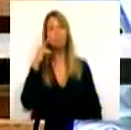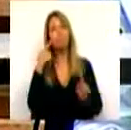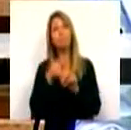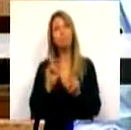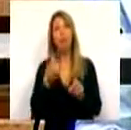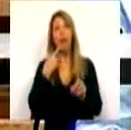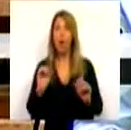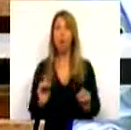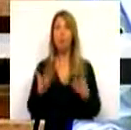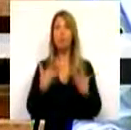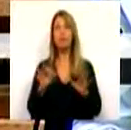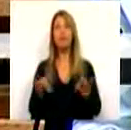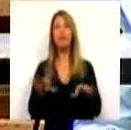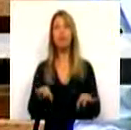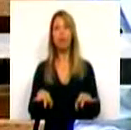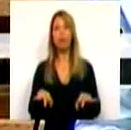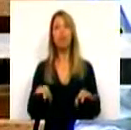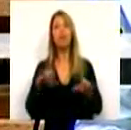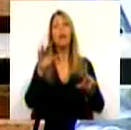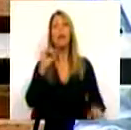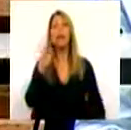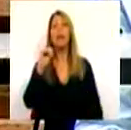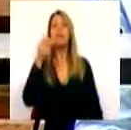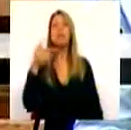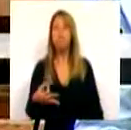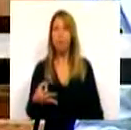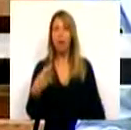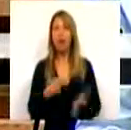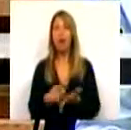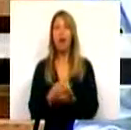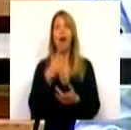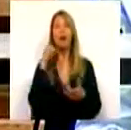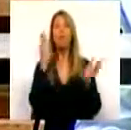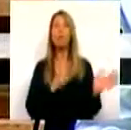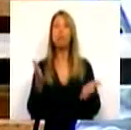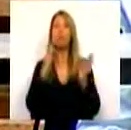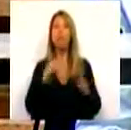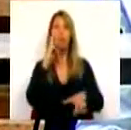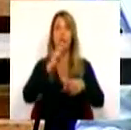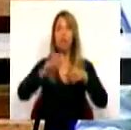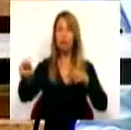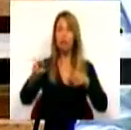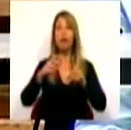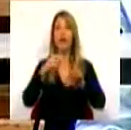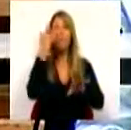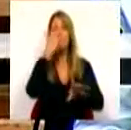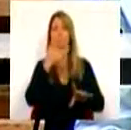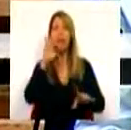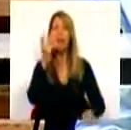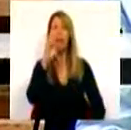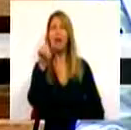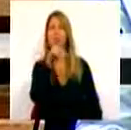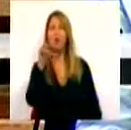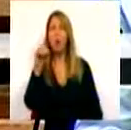de acabar com a isenção do ISP para a produção de energia a partir do carvão e do coque de carvão. Também